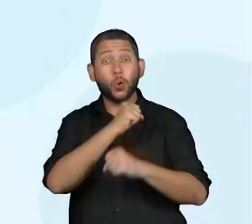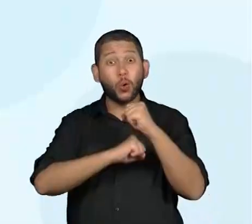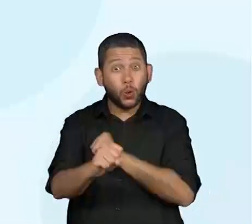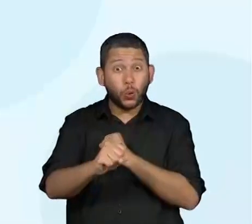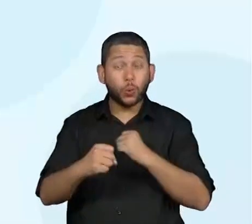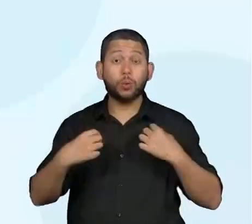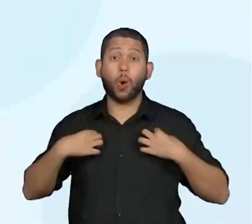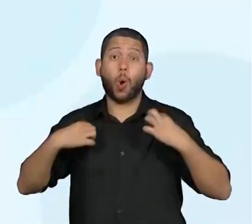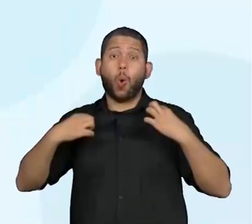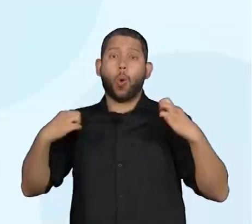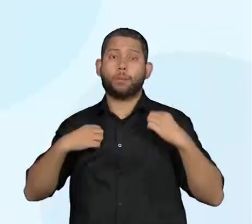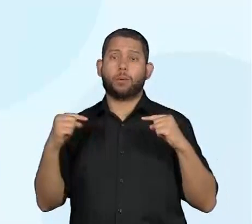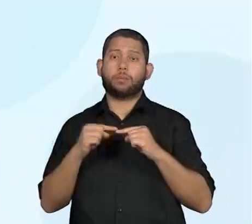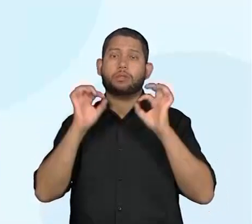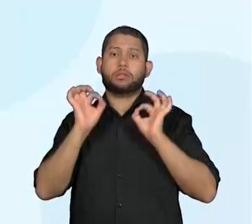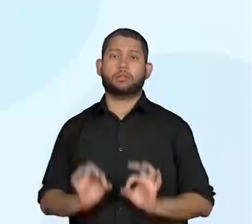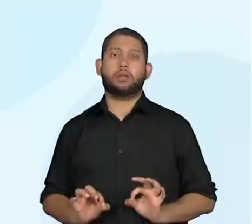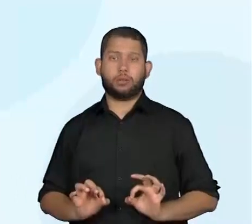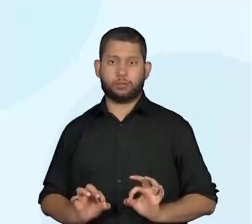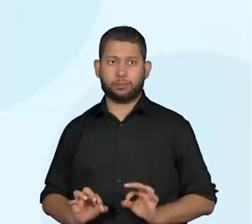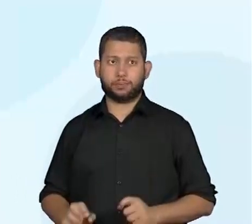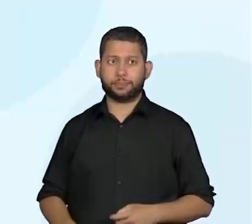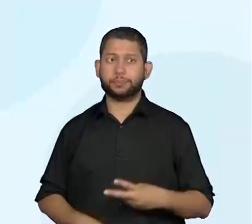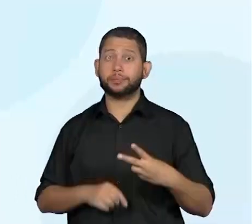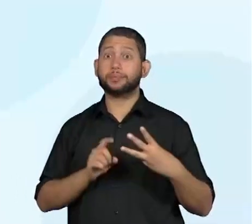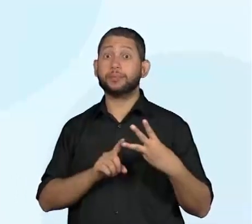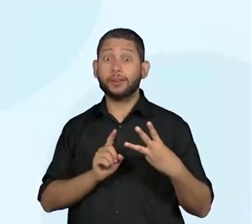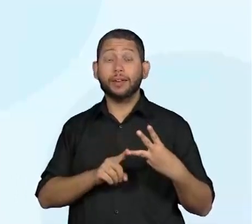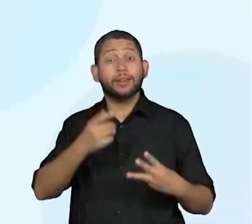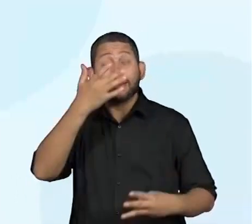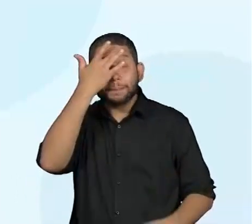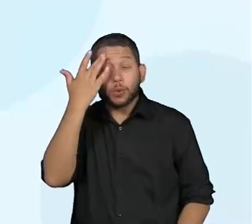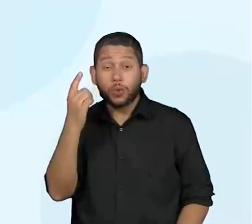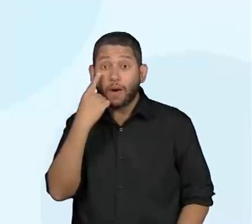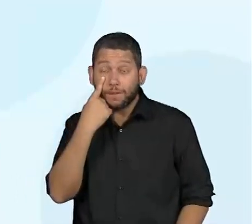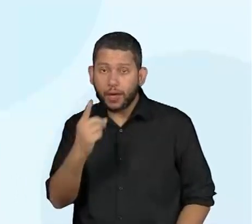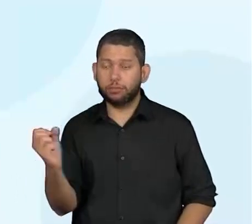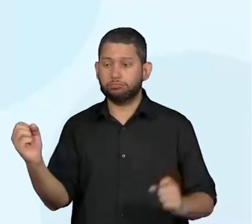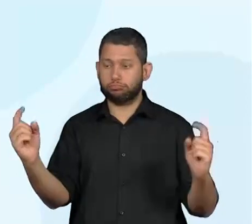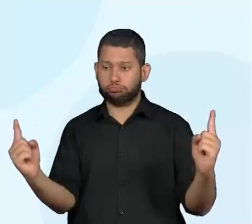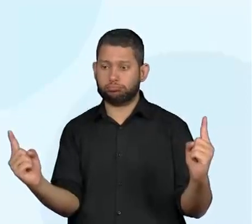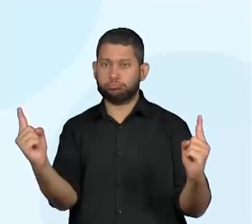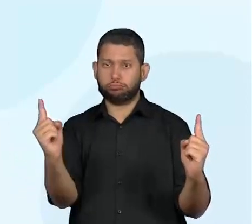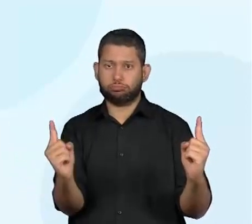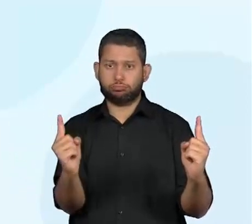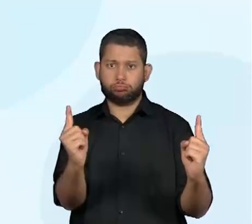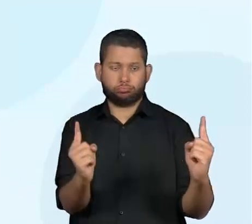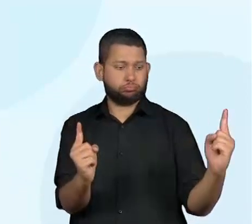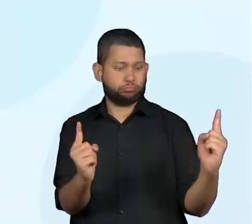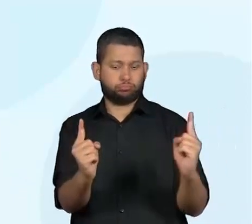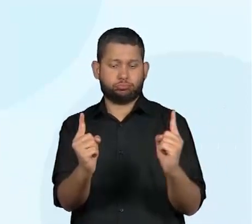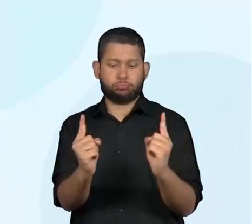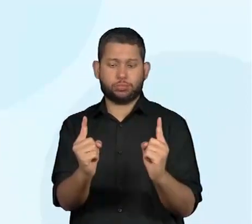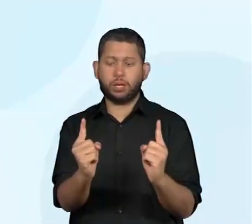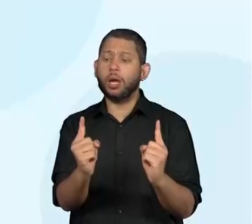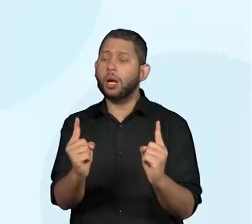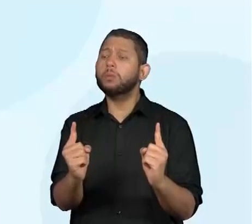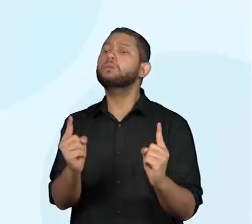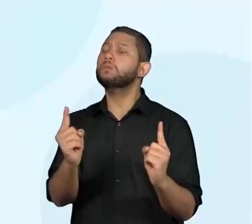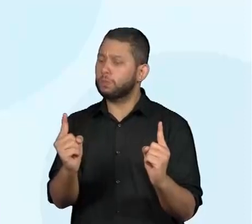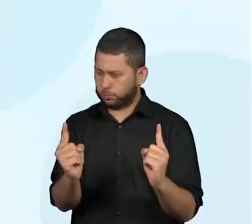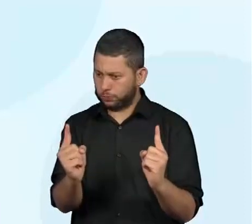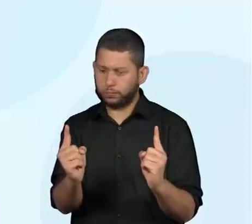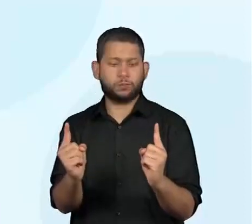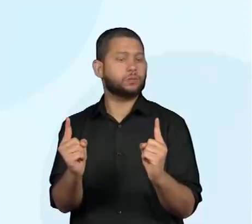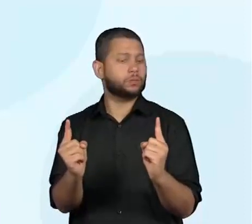sua vestimenta adequada. Tem um árbitro que está responsável por analisar tudo o que está acontecendo na luta, se estão respeitando